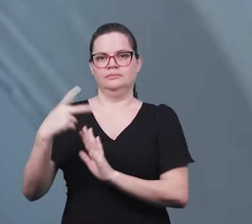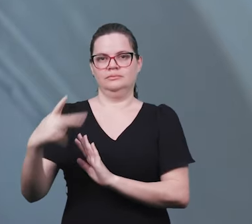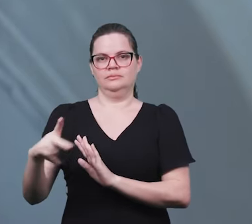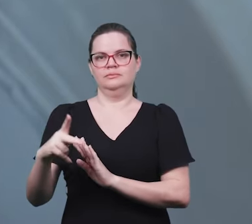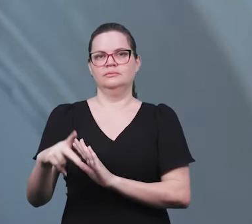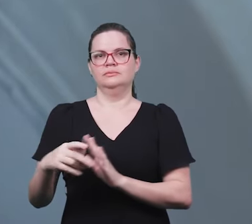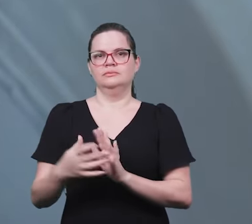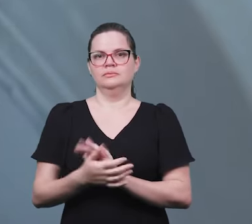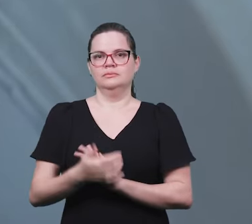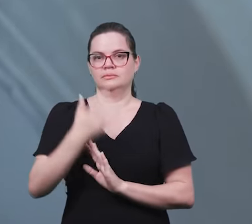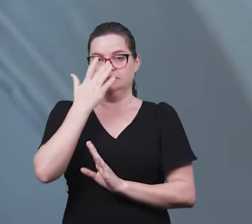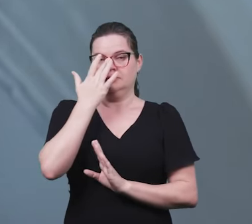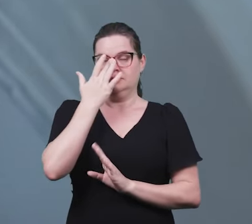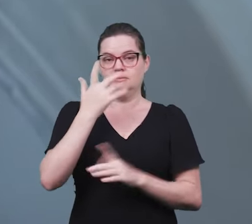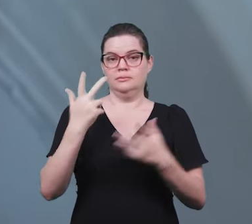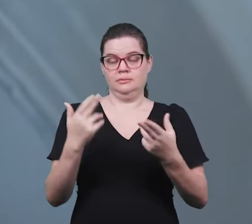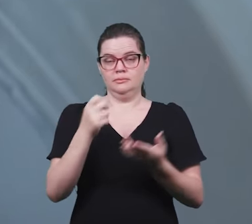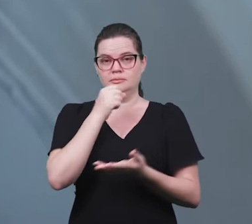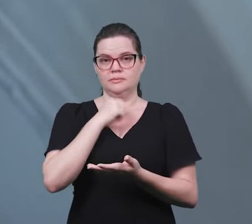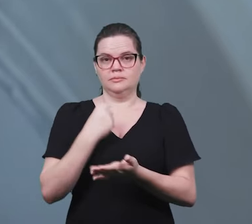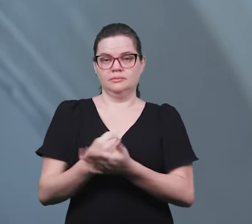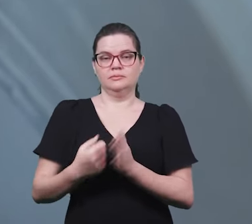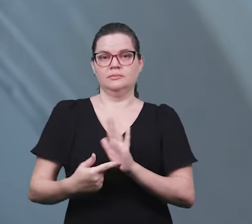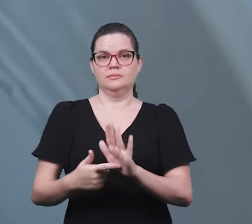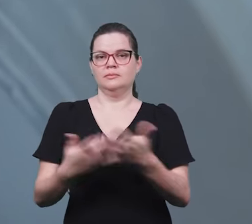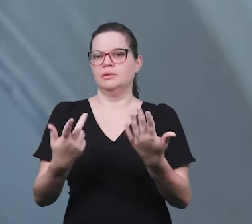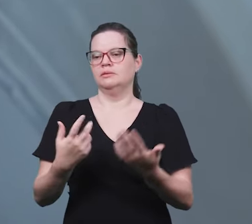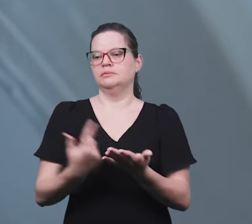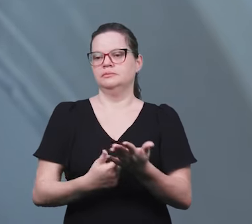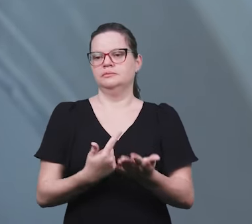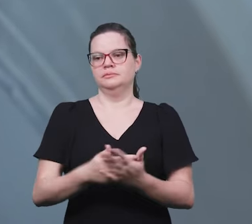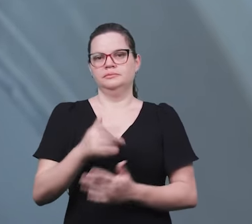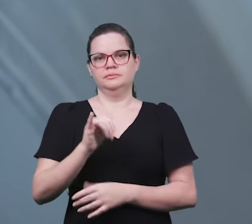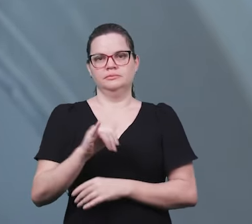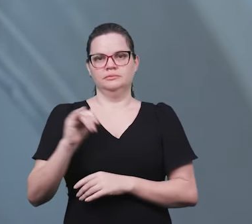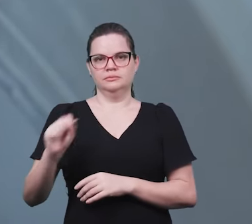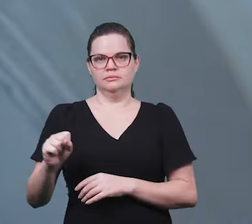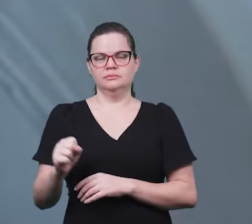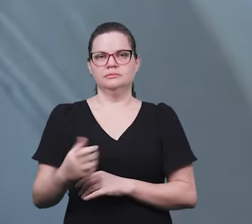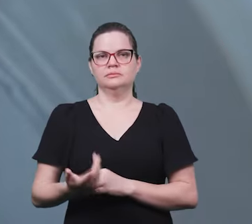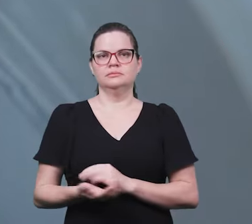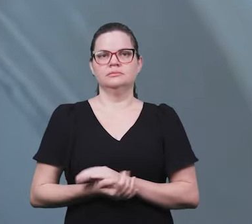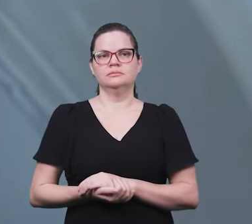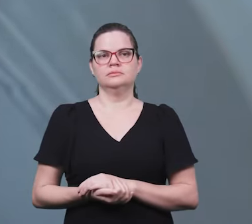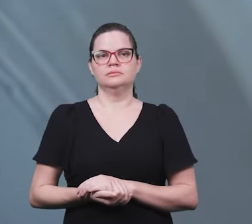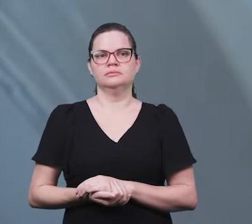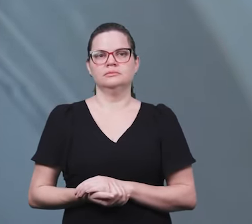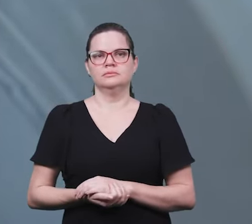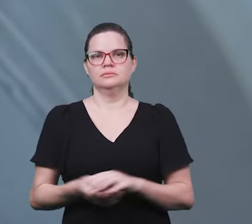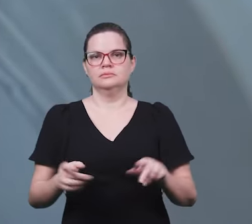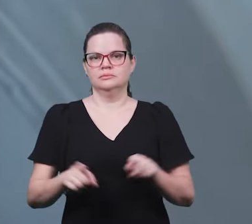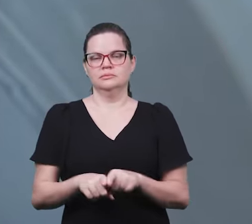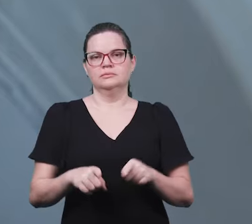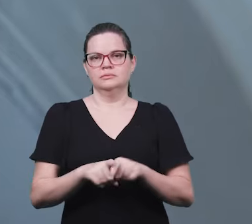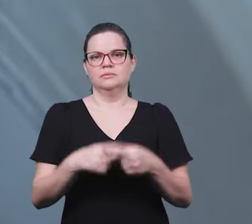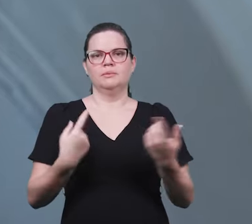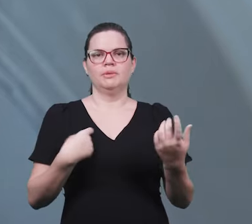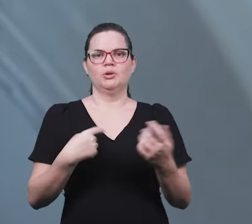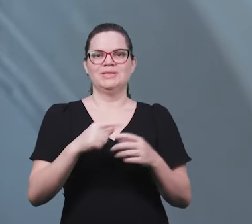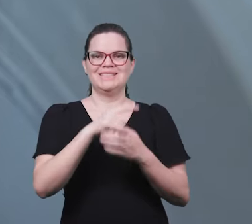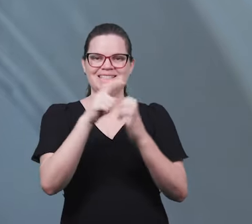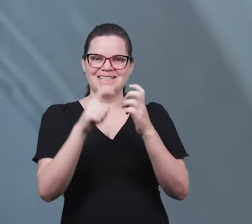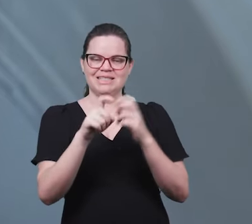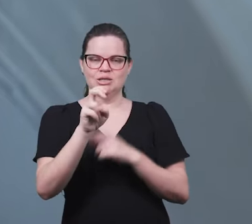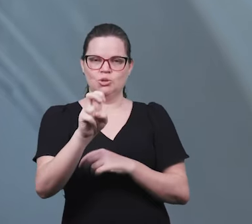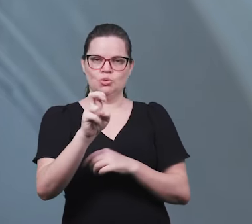do Antigo Testamento, como já existia. O livro de Isaías, né? Os Pentateucos, já existiam os